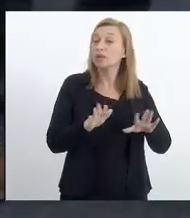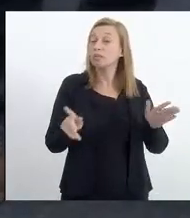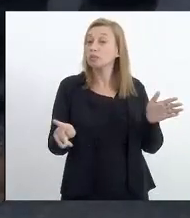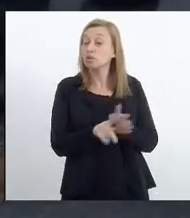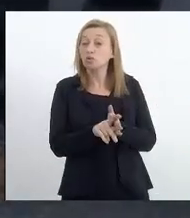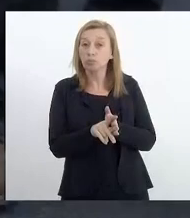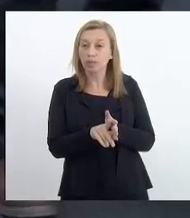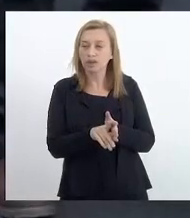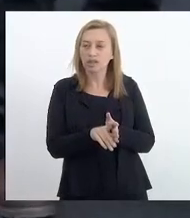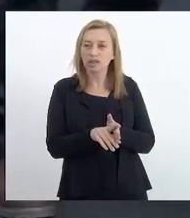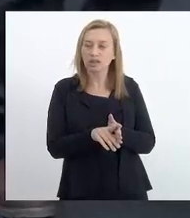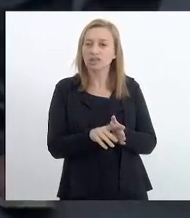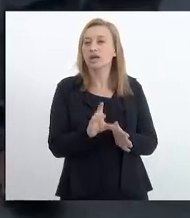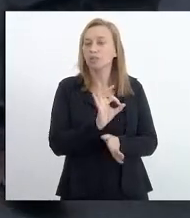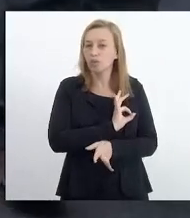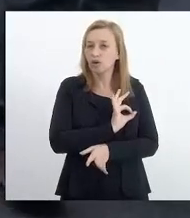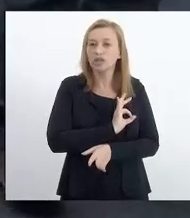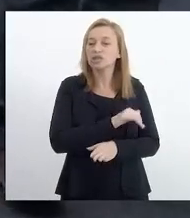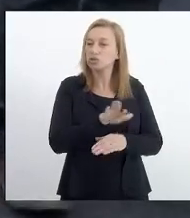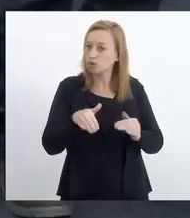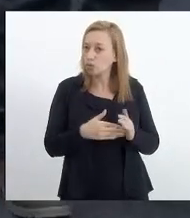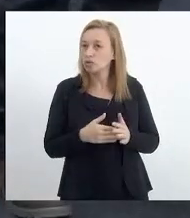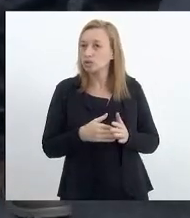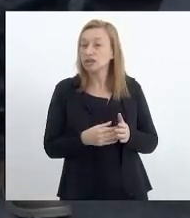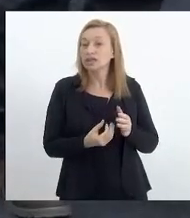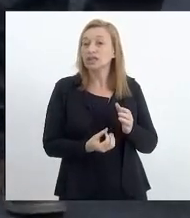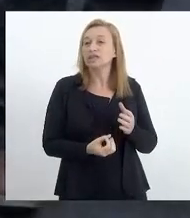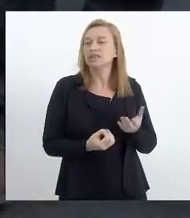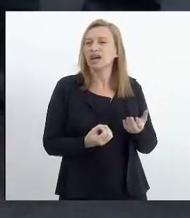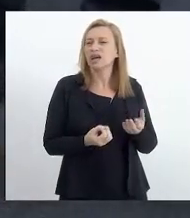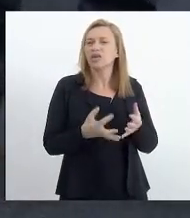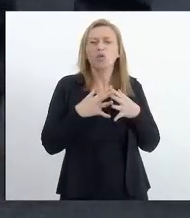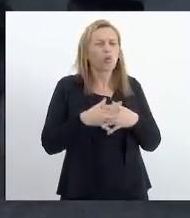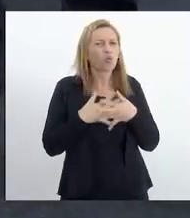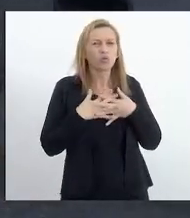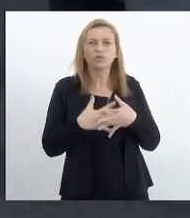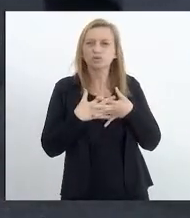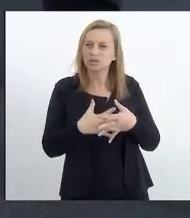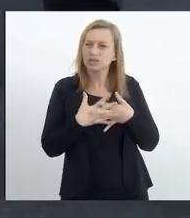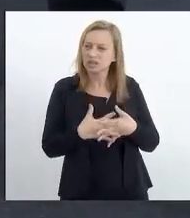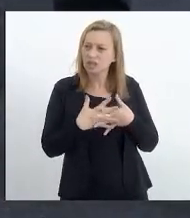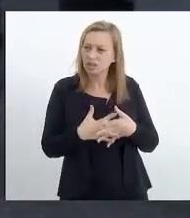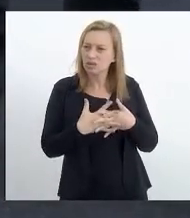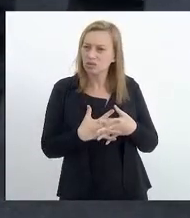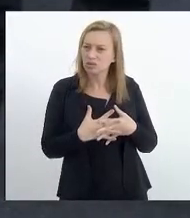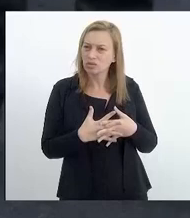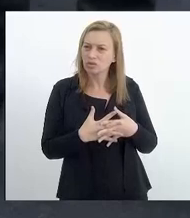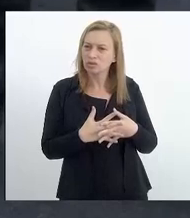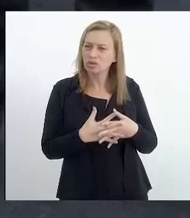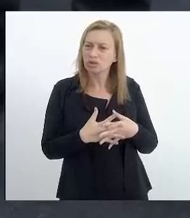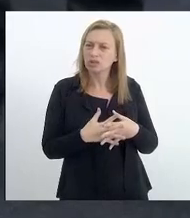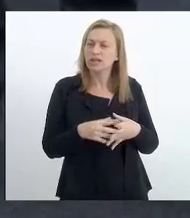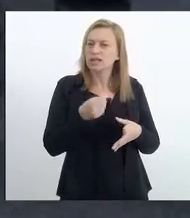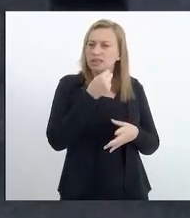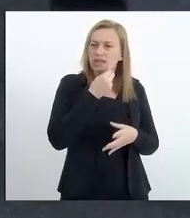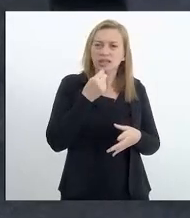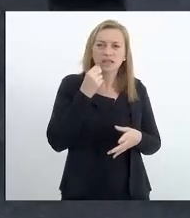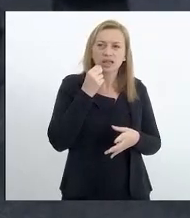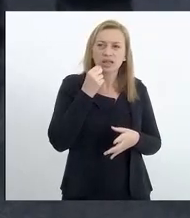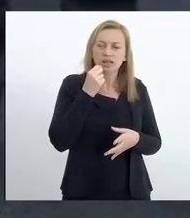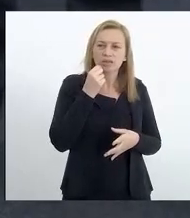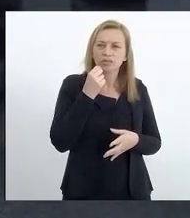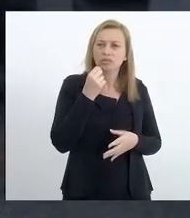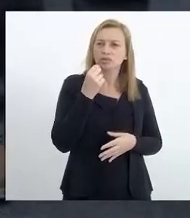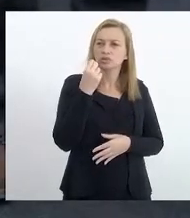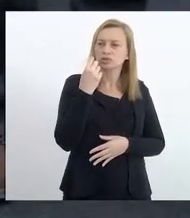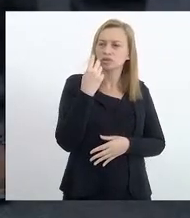são todos policiais penais, são todos degasianos. Isso está criando uma celeuma nas classes. E na setembro de 2013, 4 de setembro de